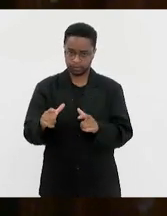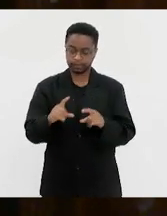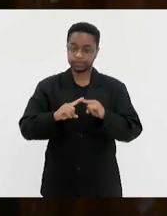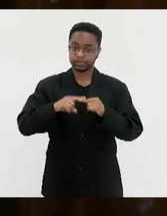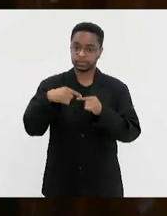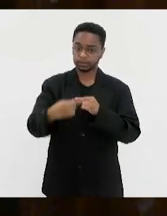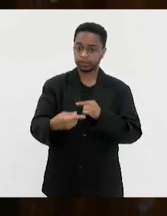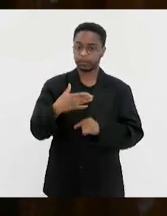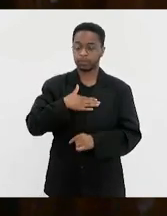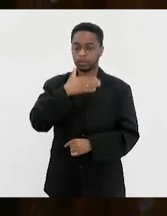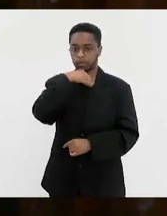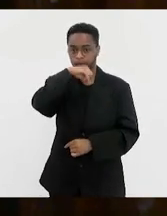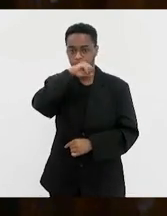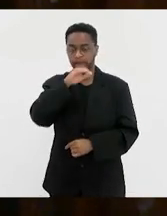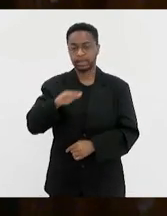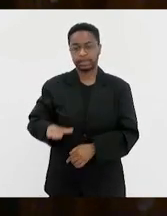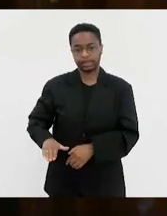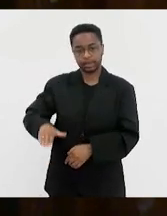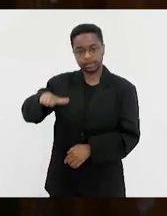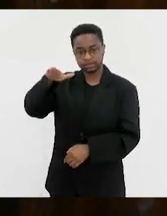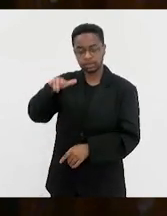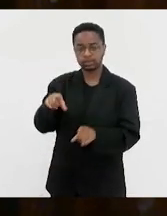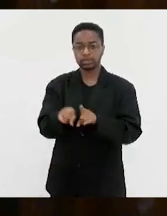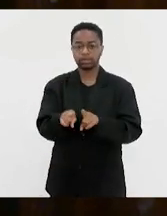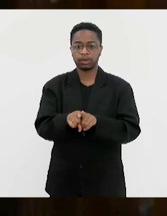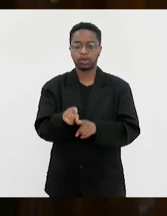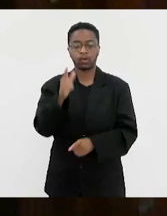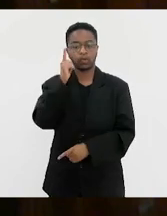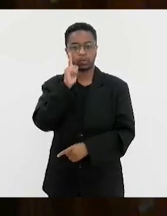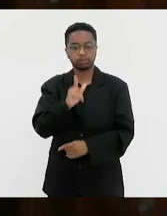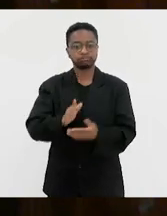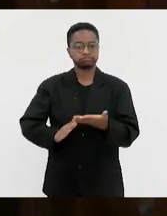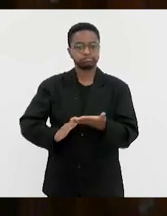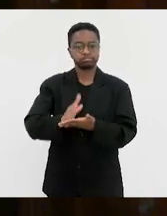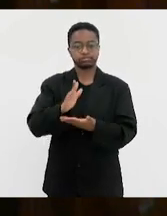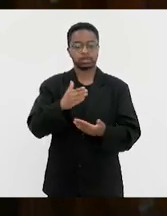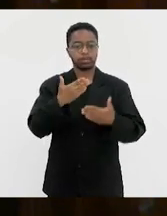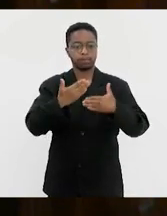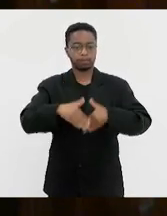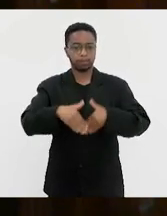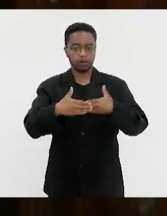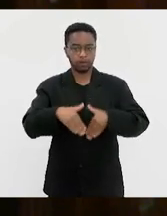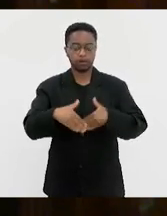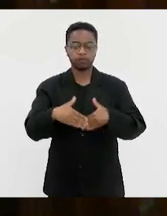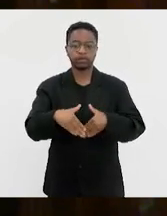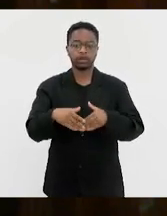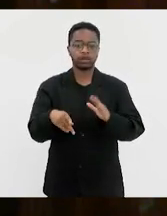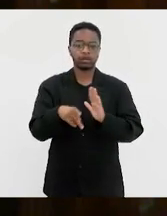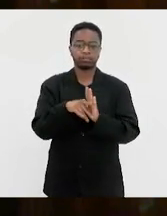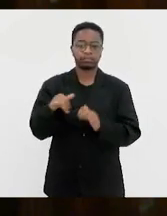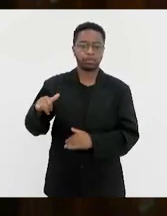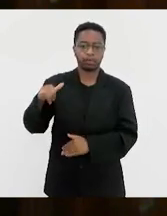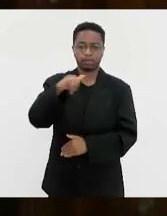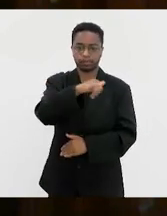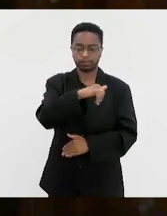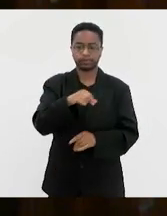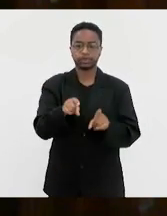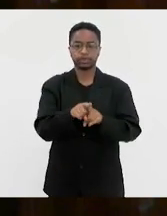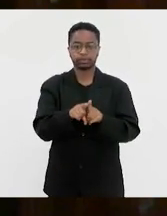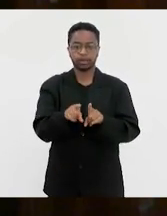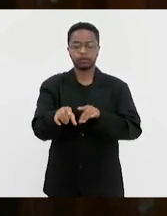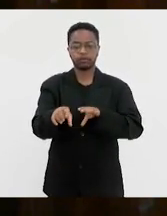foi crescendo, conseguiu ele passar na prova de especialista da aeronáutica, se